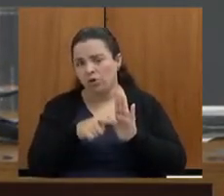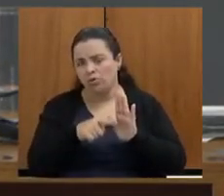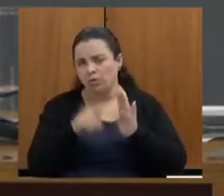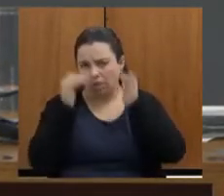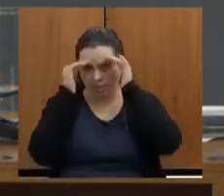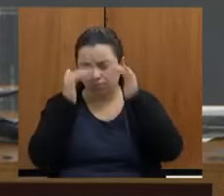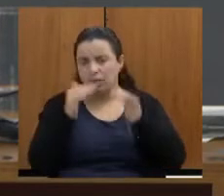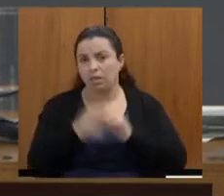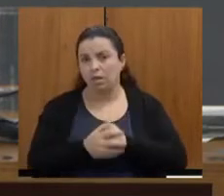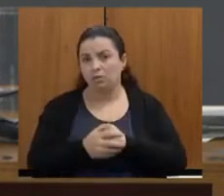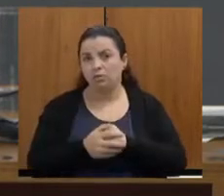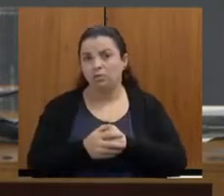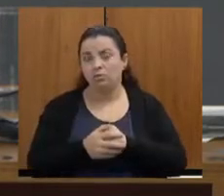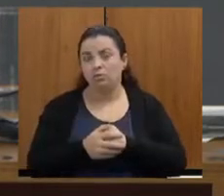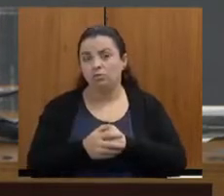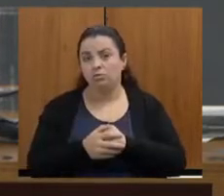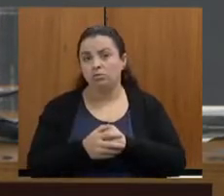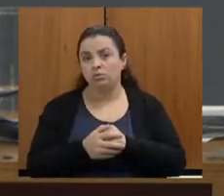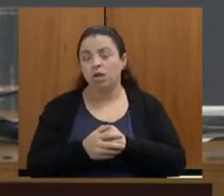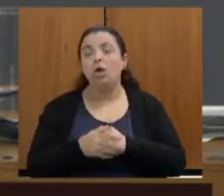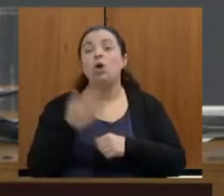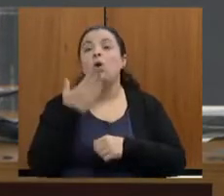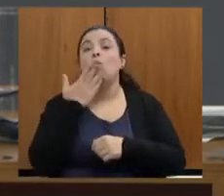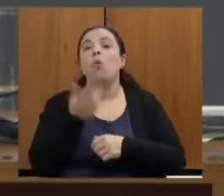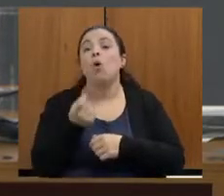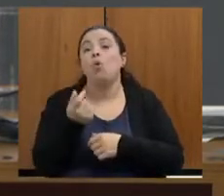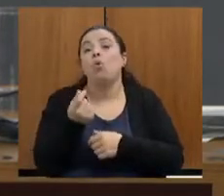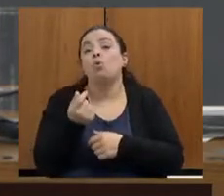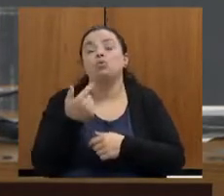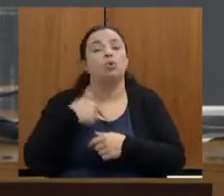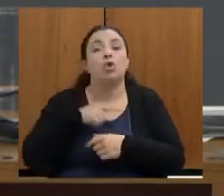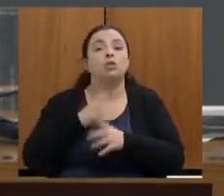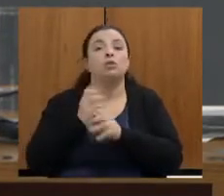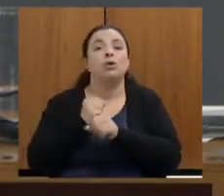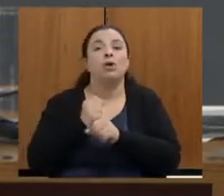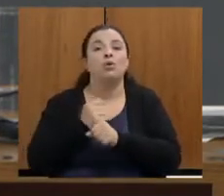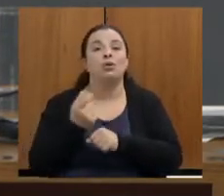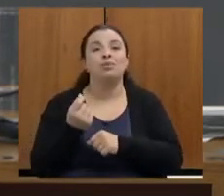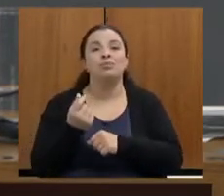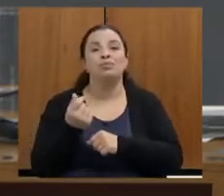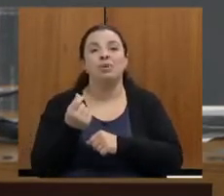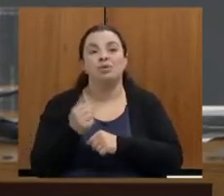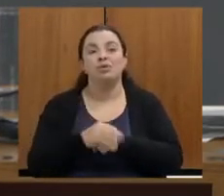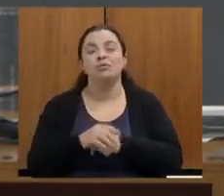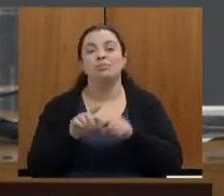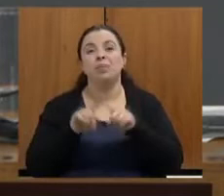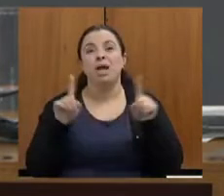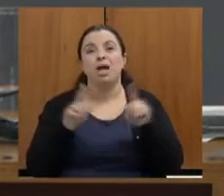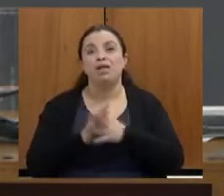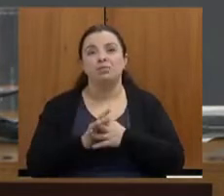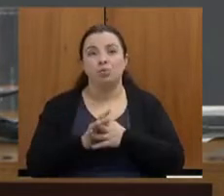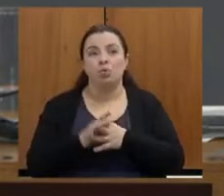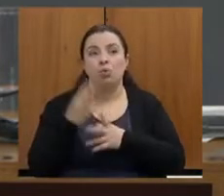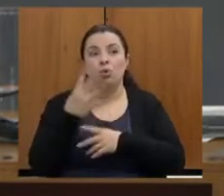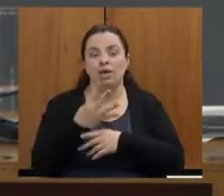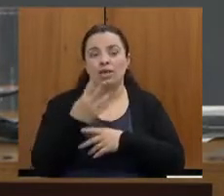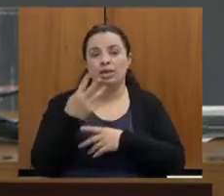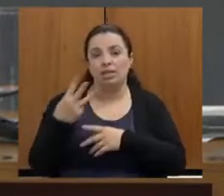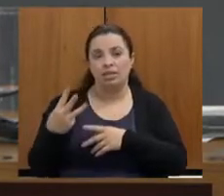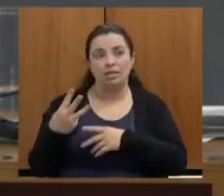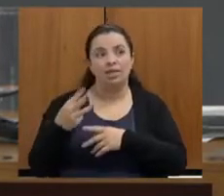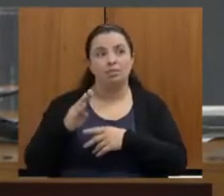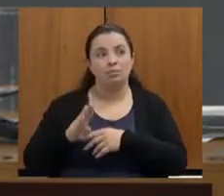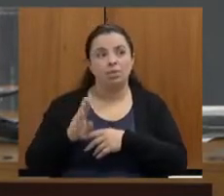nós não fizemos cálculos e valores a 43 bilhões é uma micharia